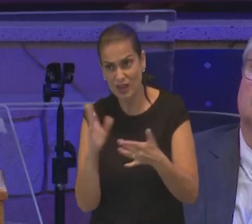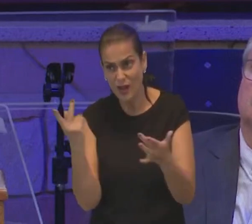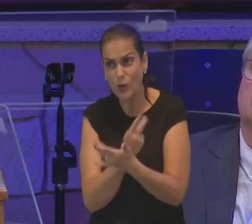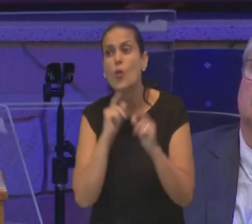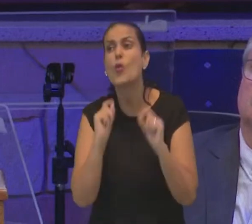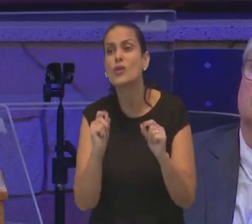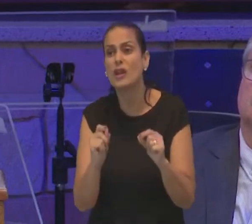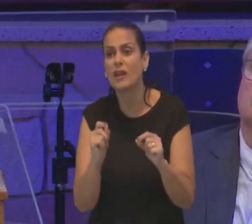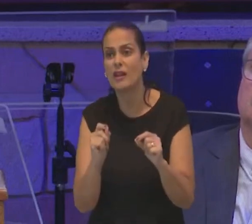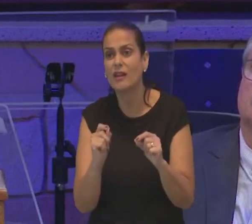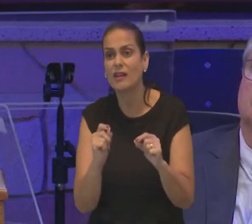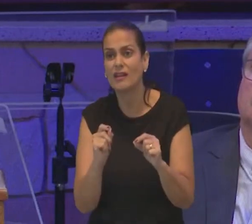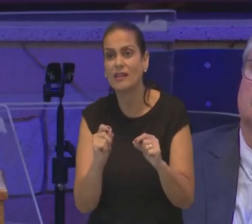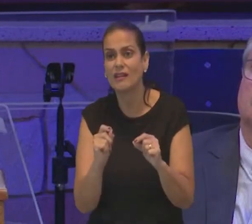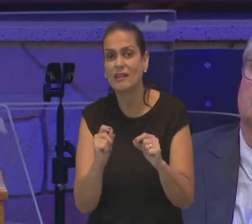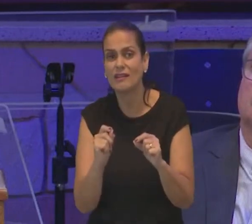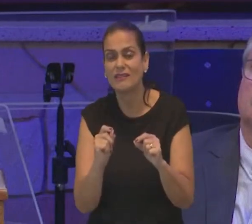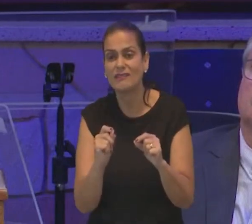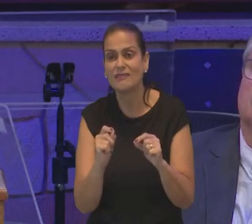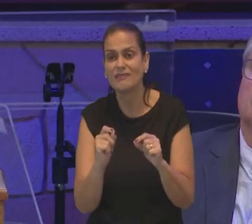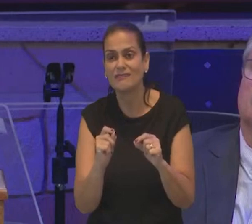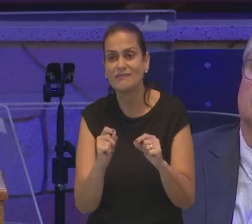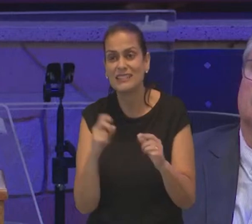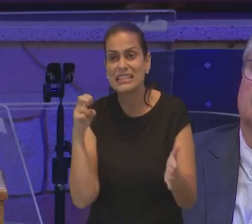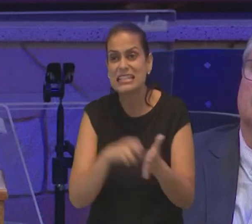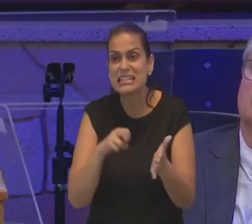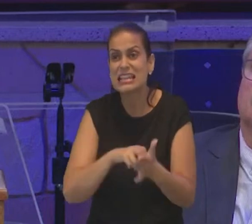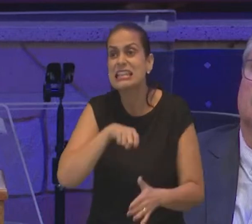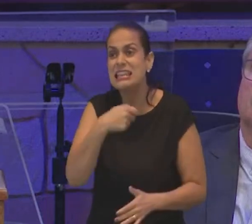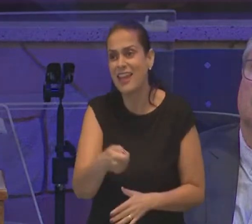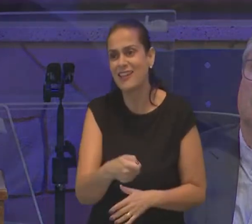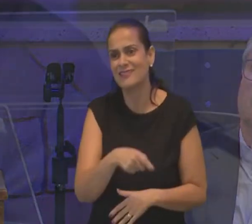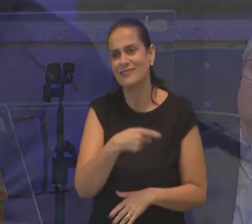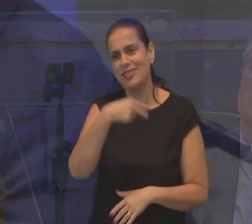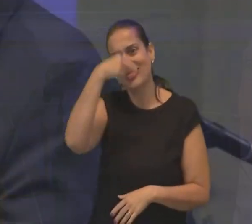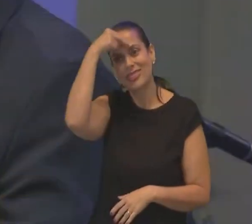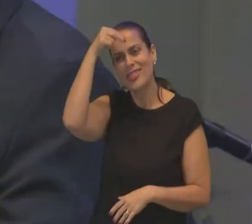quem vai pagar essa conta, meus irmãos, são os nossos netos.